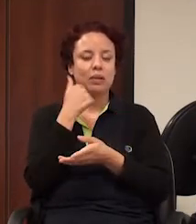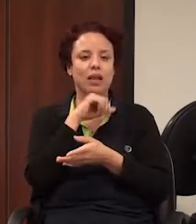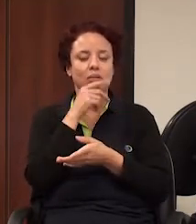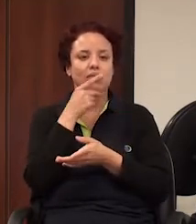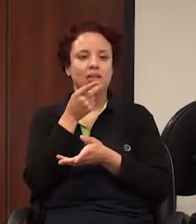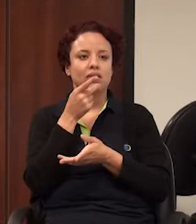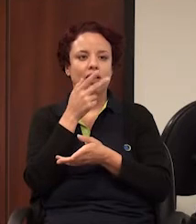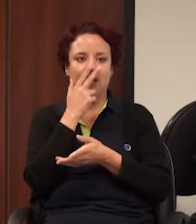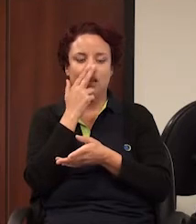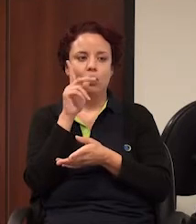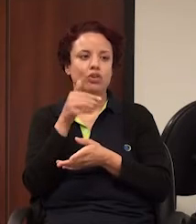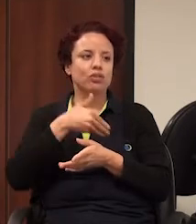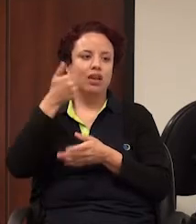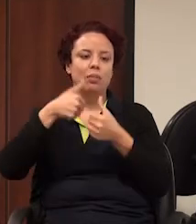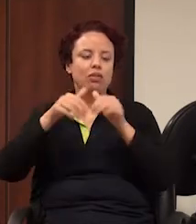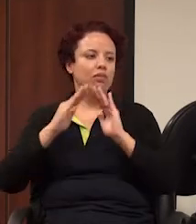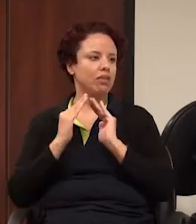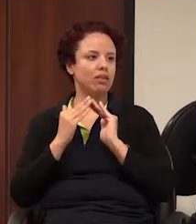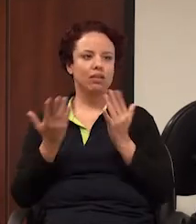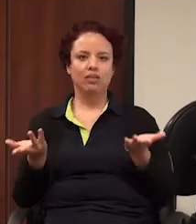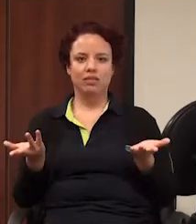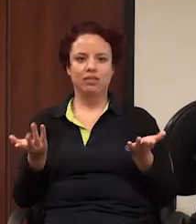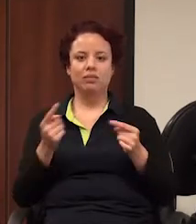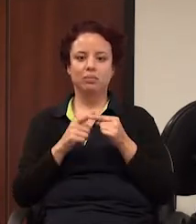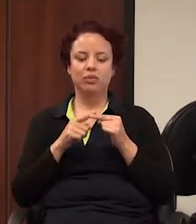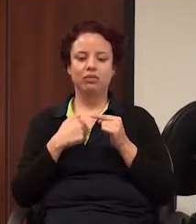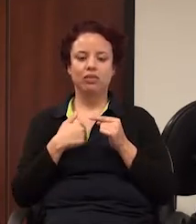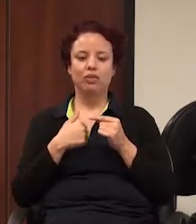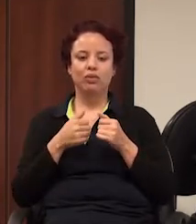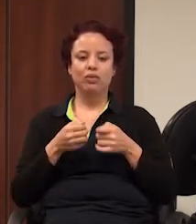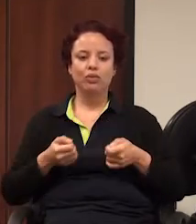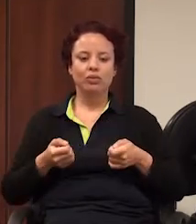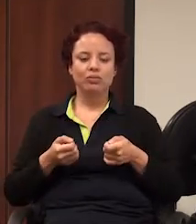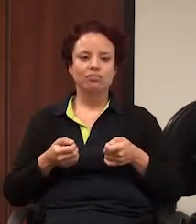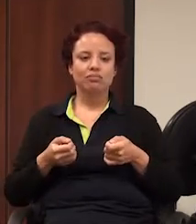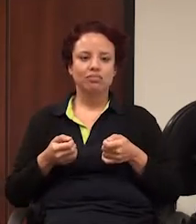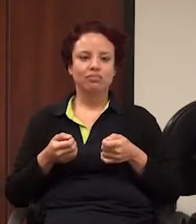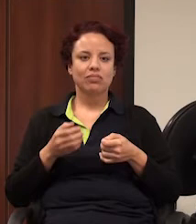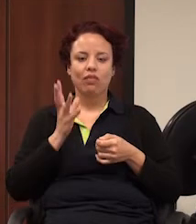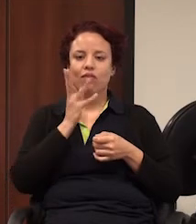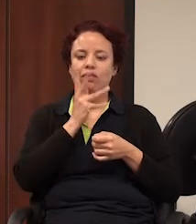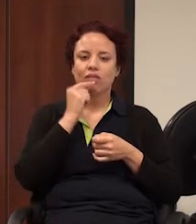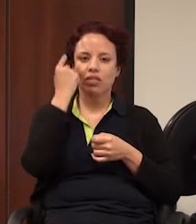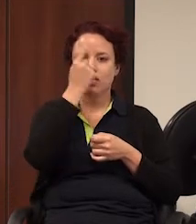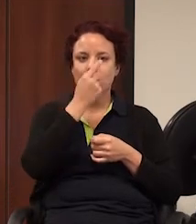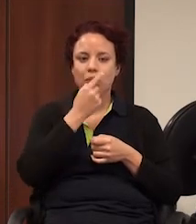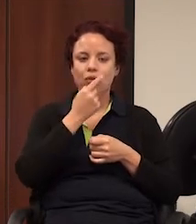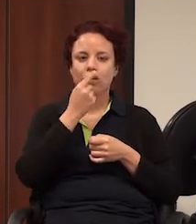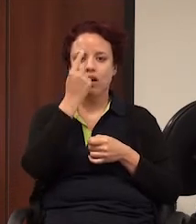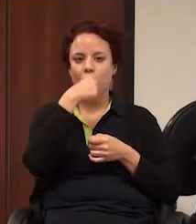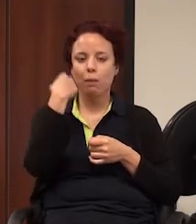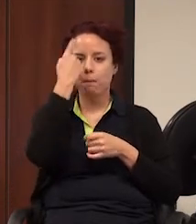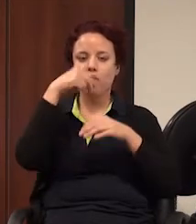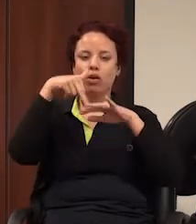que ela fica muito melhor comigo dentro de casa, né? Porque eu vou colocar ela lá, eu vou demorar uma aula para subir e uma aula